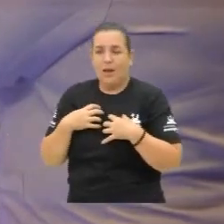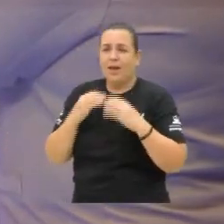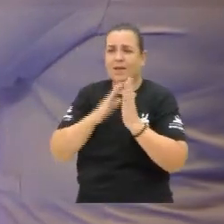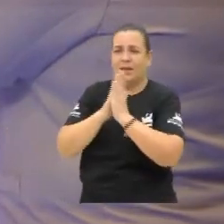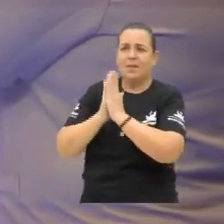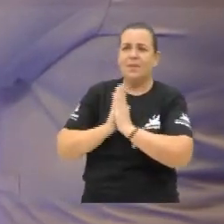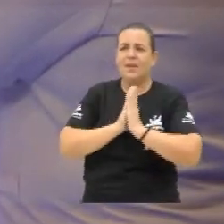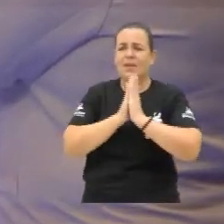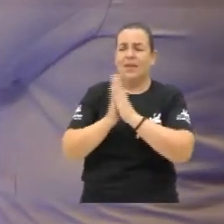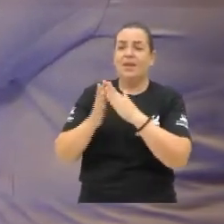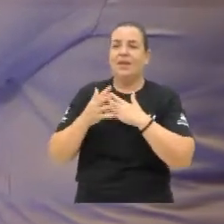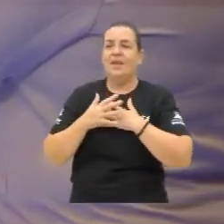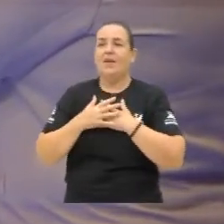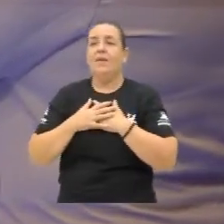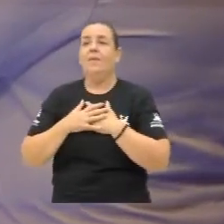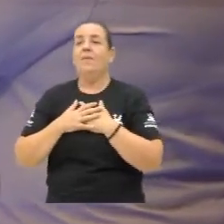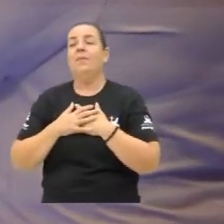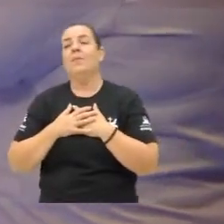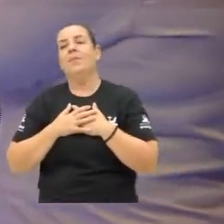orar em mim.